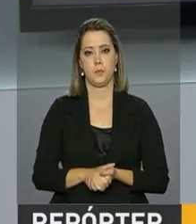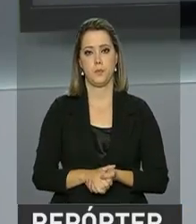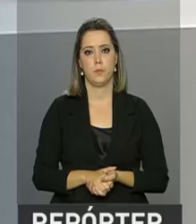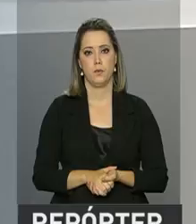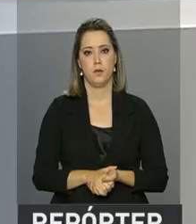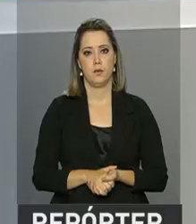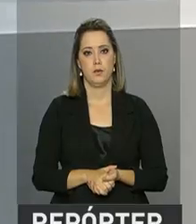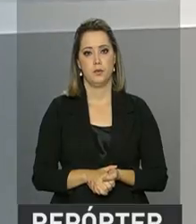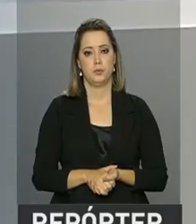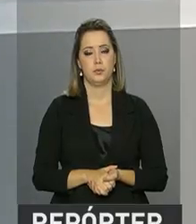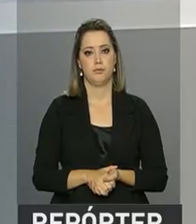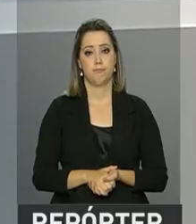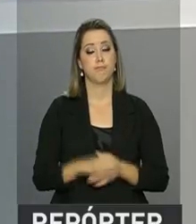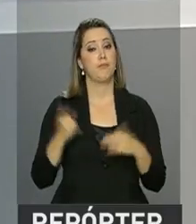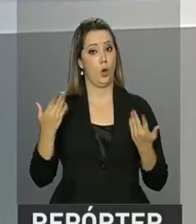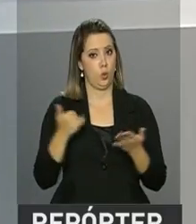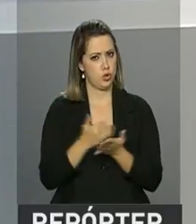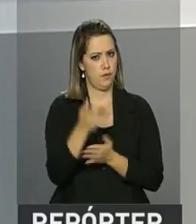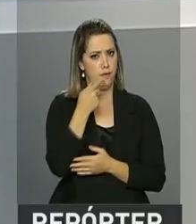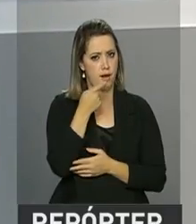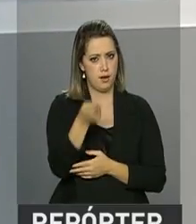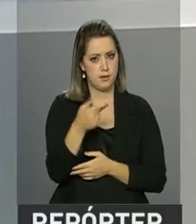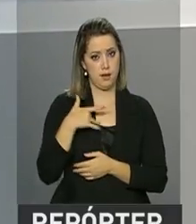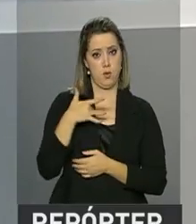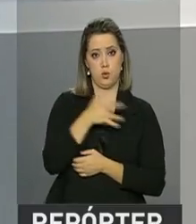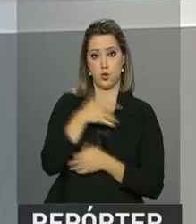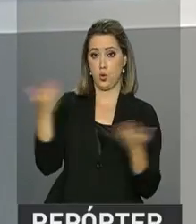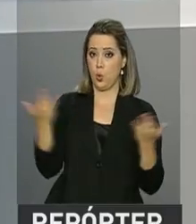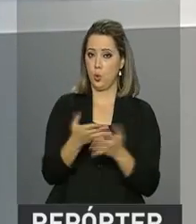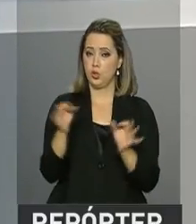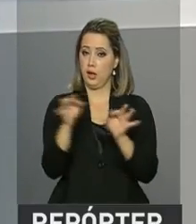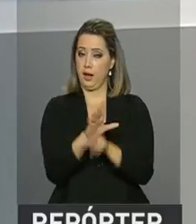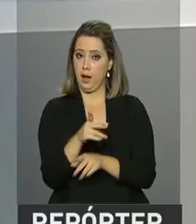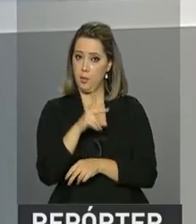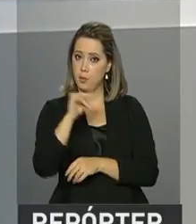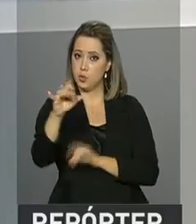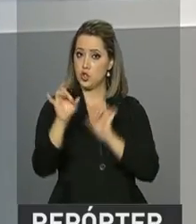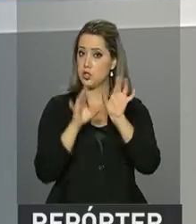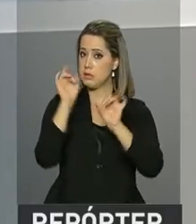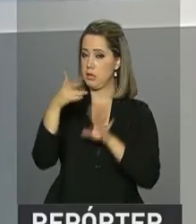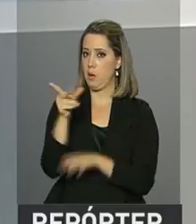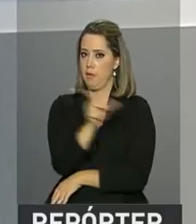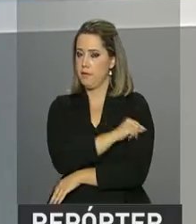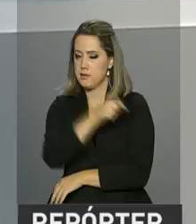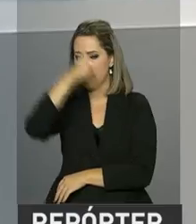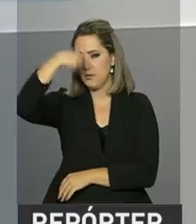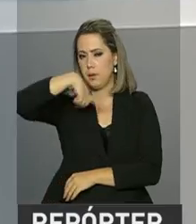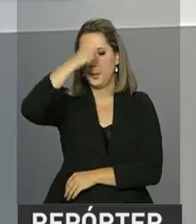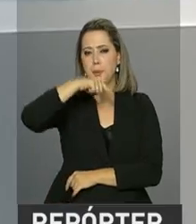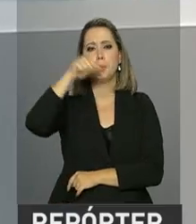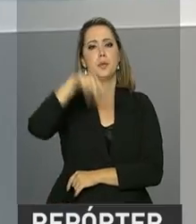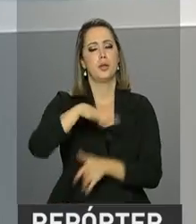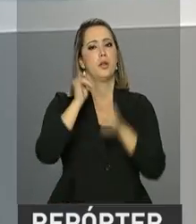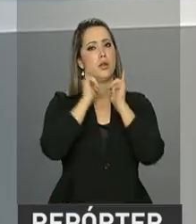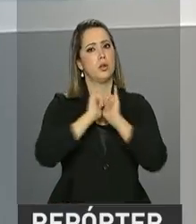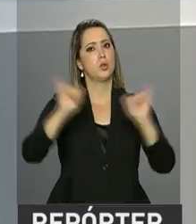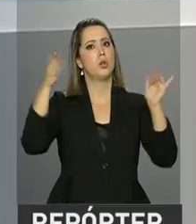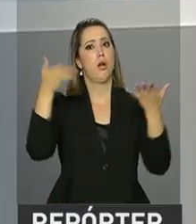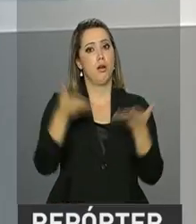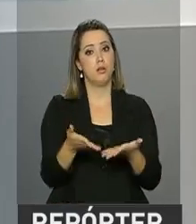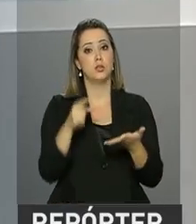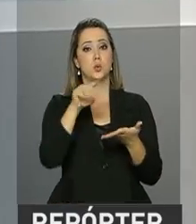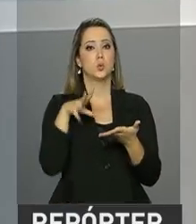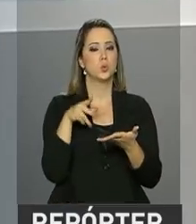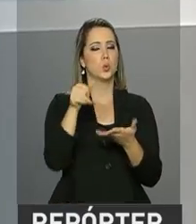internet e por falar em saúde hoje é o último dia para tomar a vacina contra a gripe este ano a campanha foi ampliada